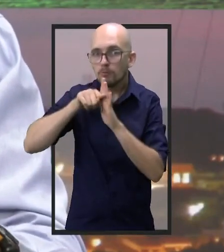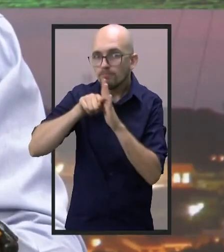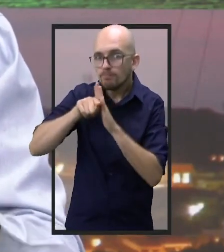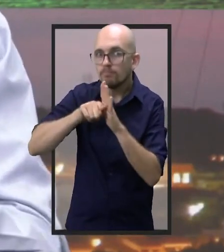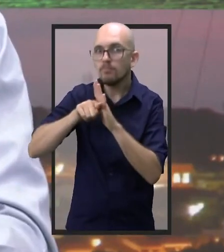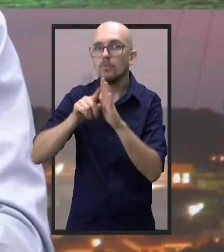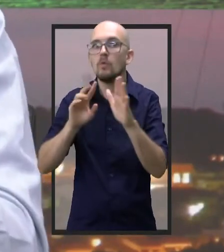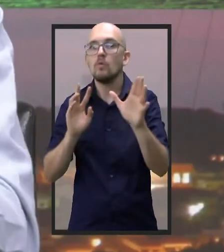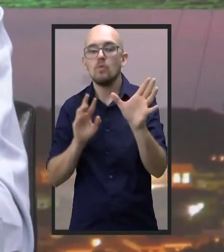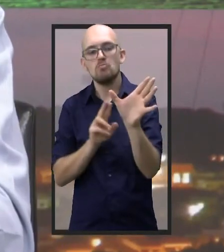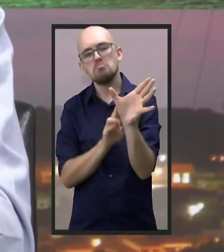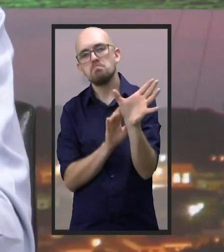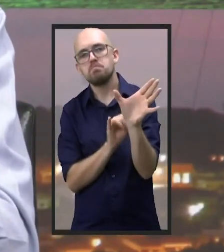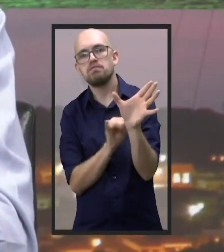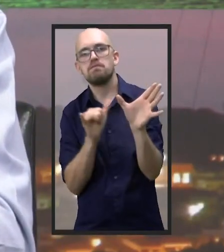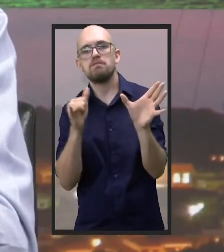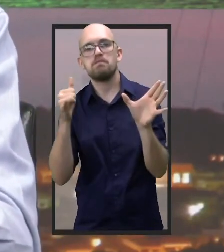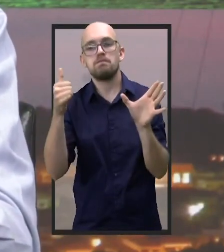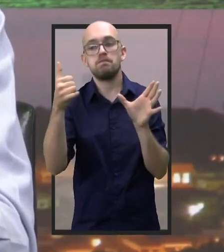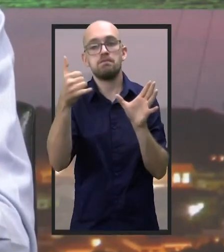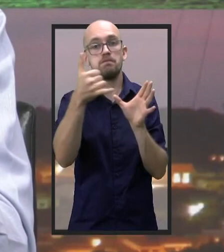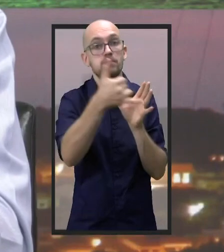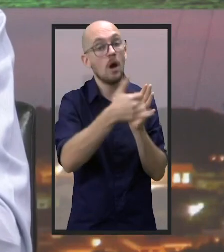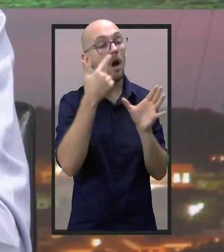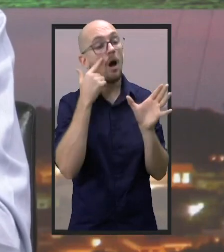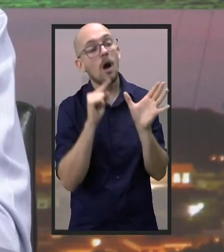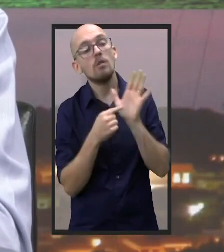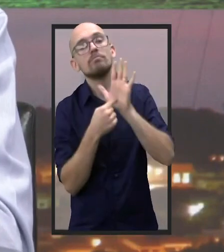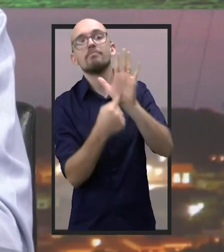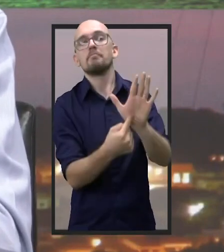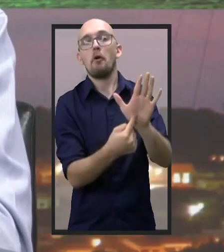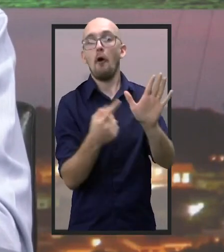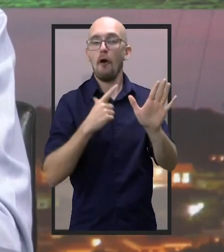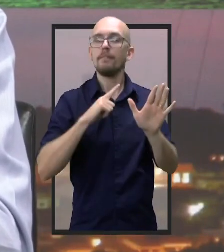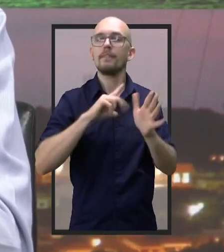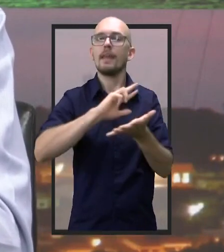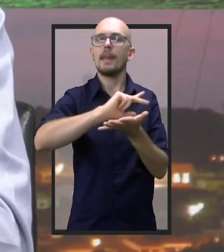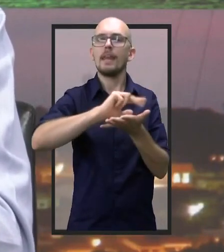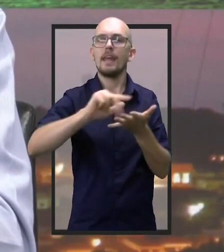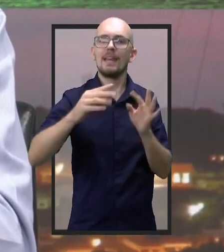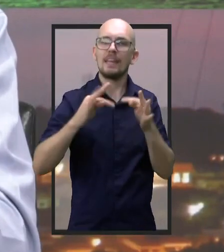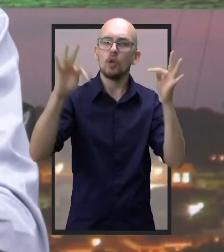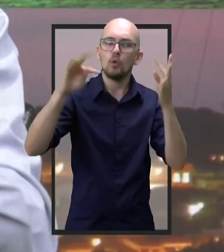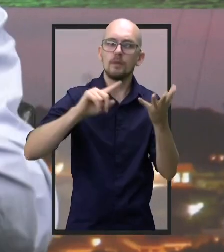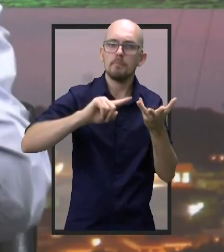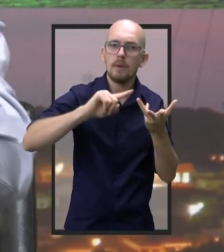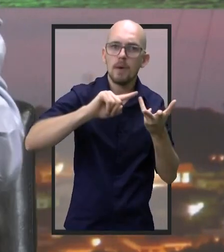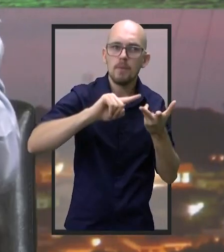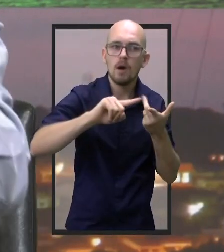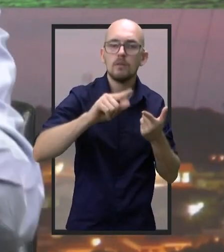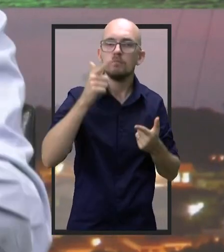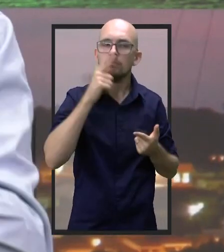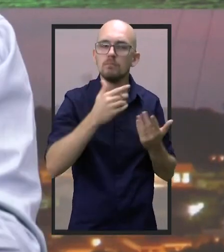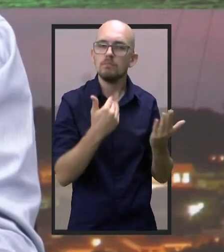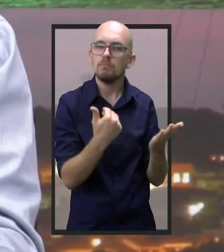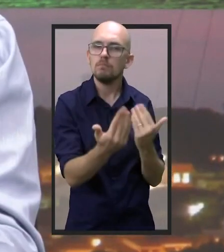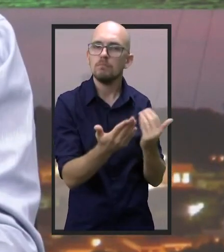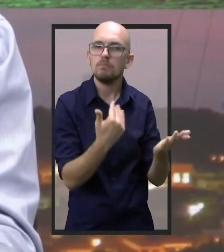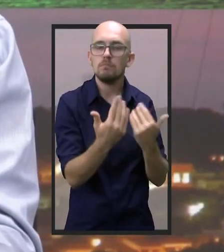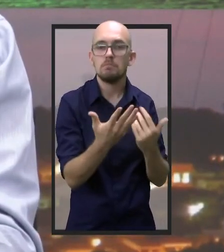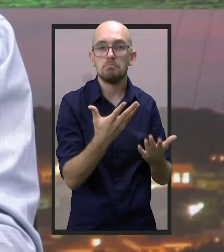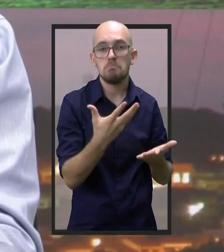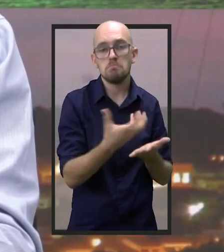esteja. Você vai estar levando ele o que tem de tecnologia consagrada, ele de alguma maneira vai ter que fazer sua